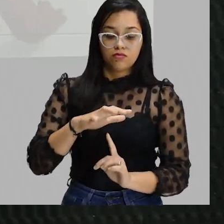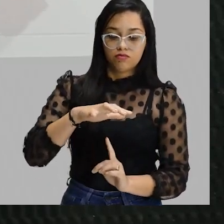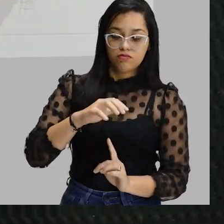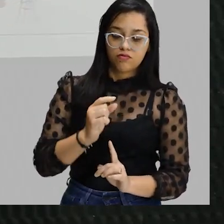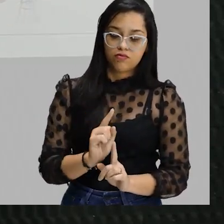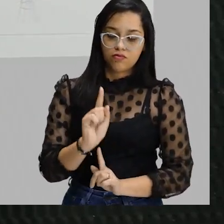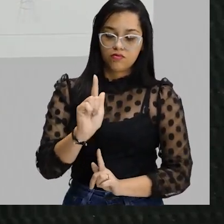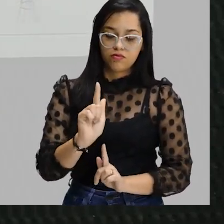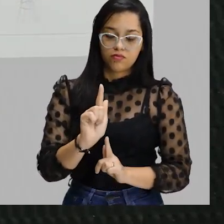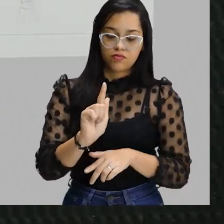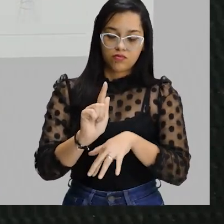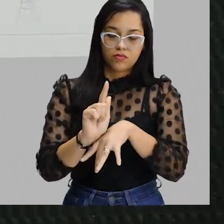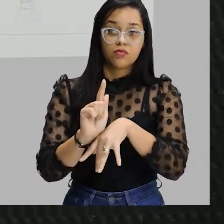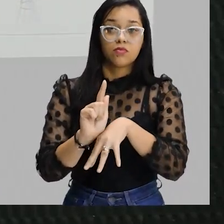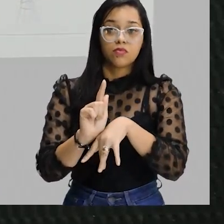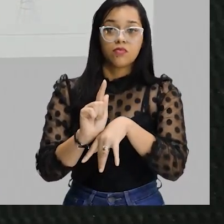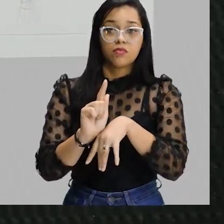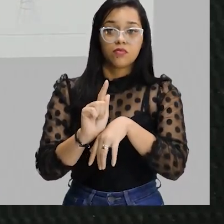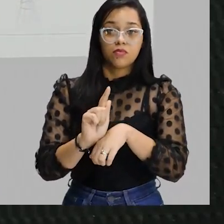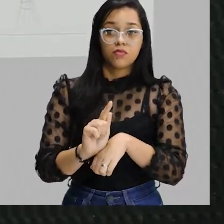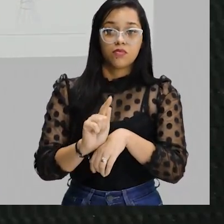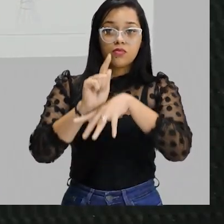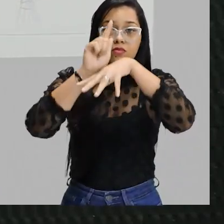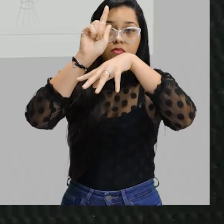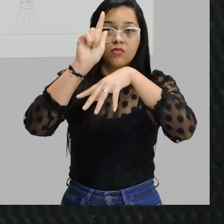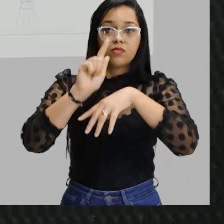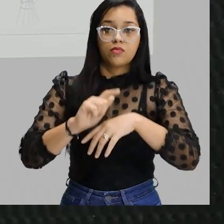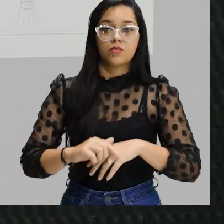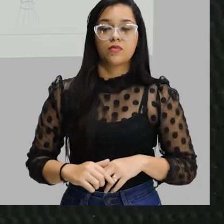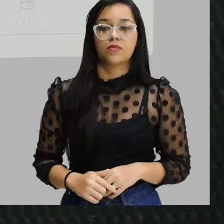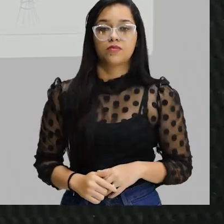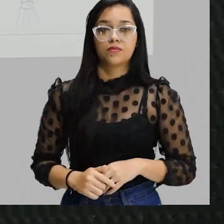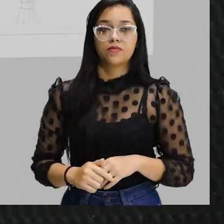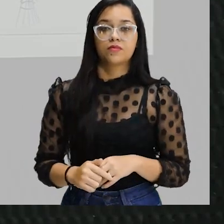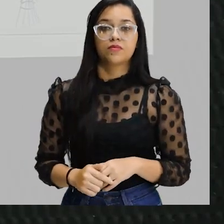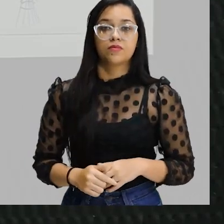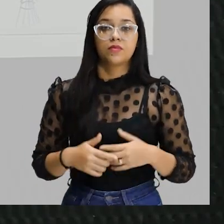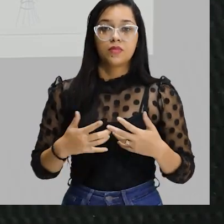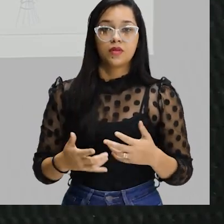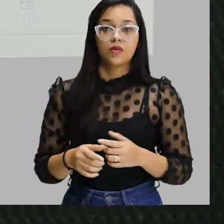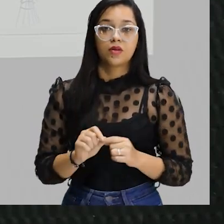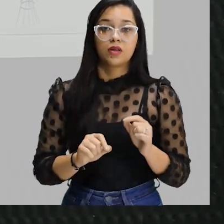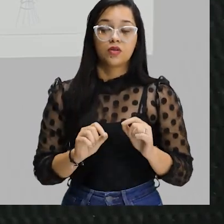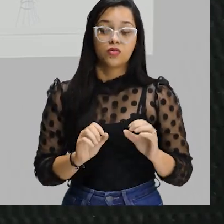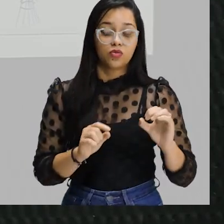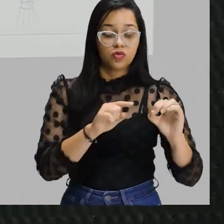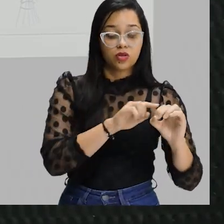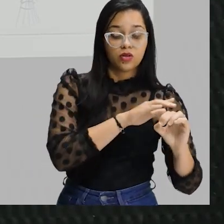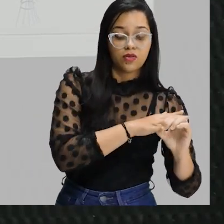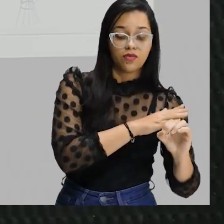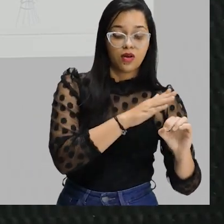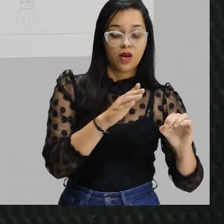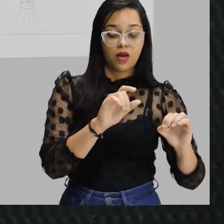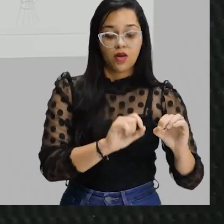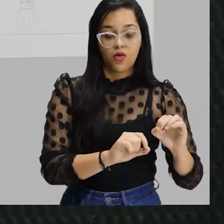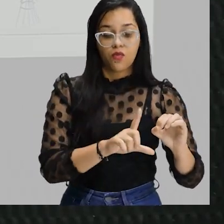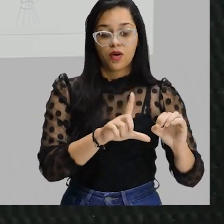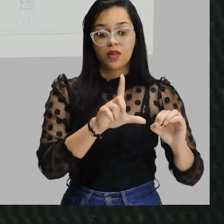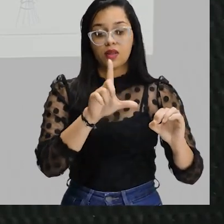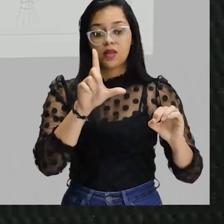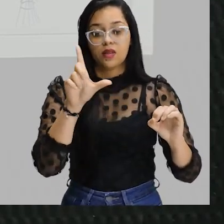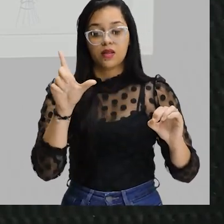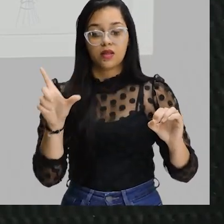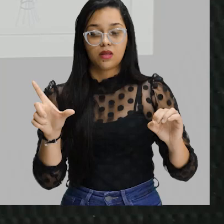embaixo, nos seus motores. Tá ok? Então, ele sai do zero e ele vai aumentar a sua velocidade